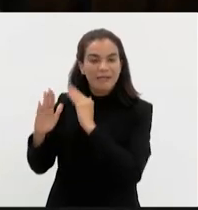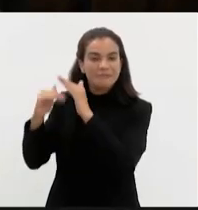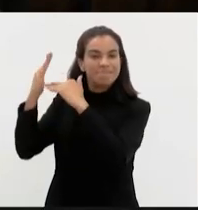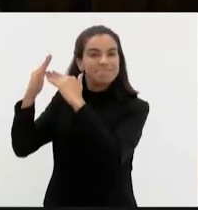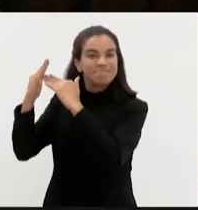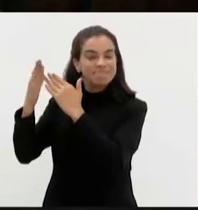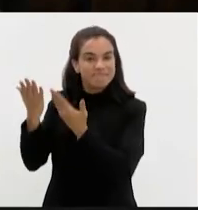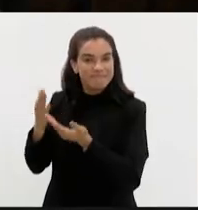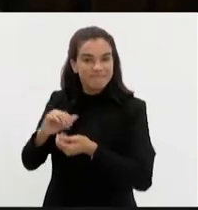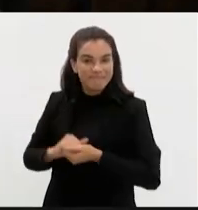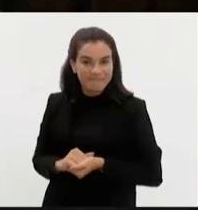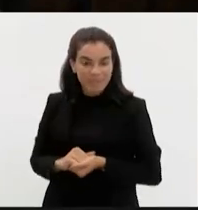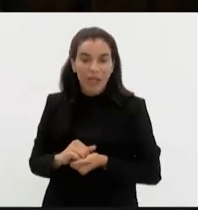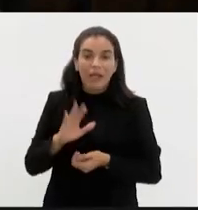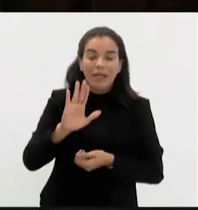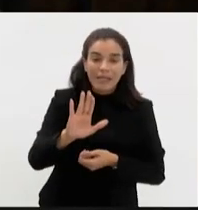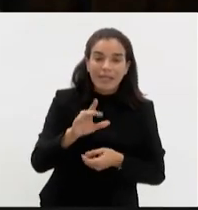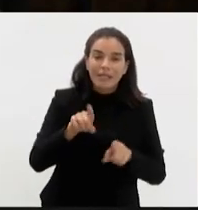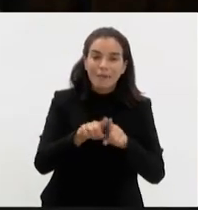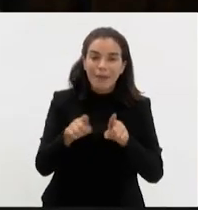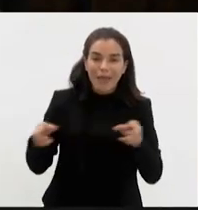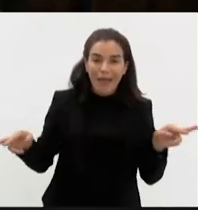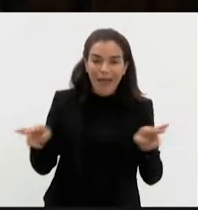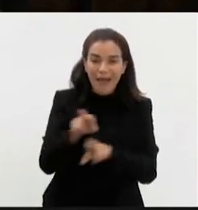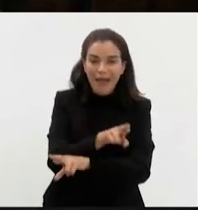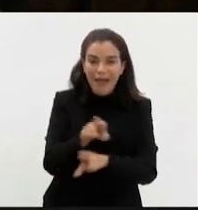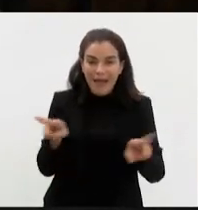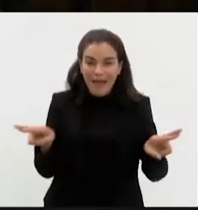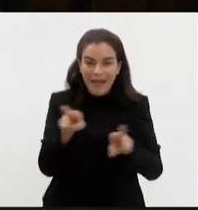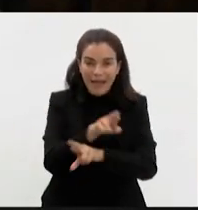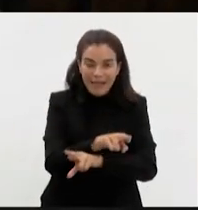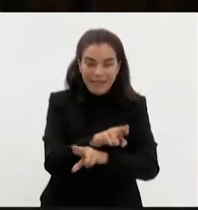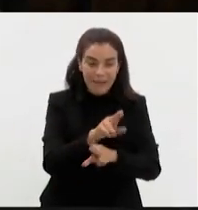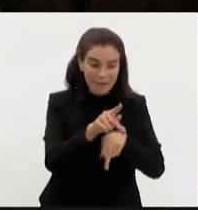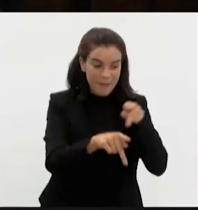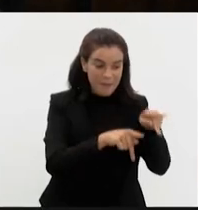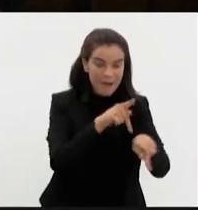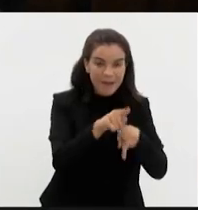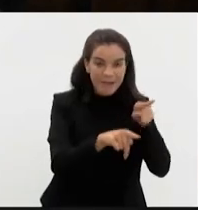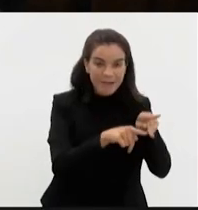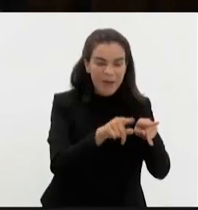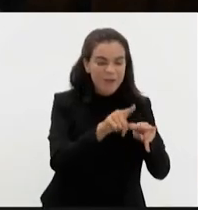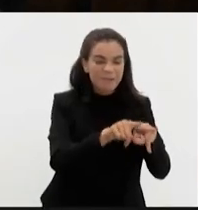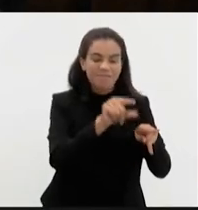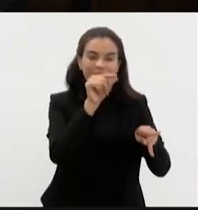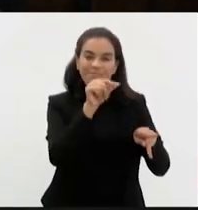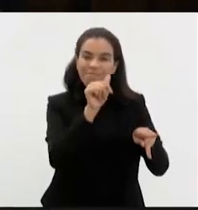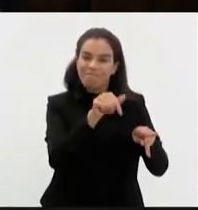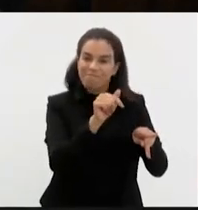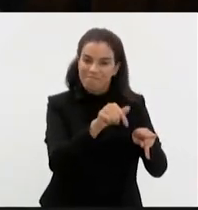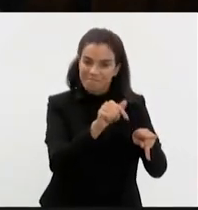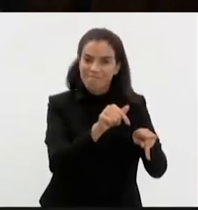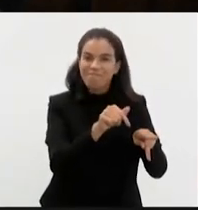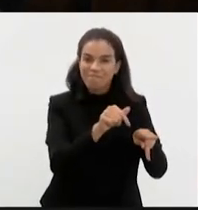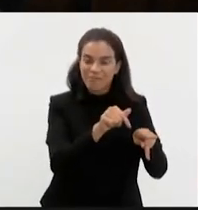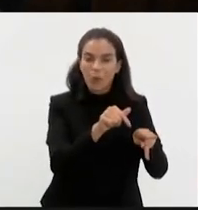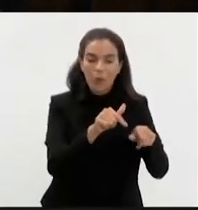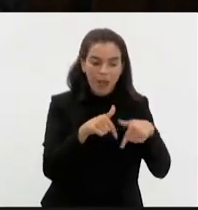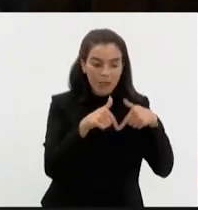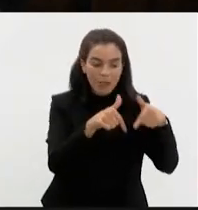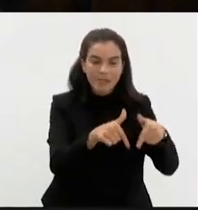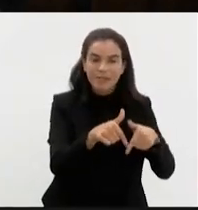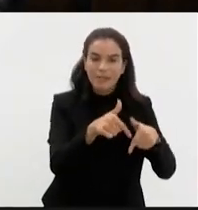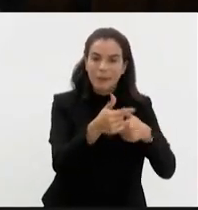desenvolvimentista ou a relação entre a parcela da população que prefere ter uma uma uma atuação